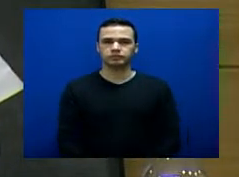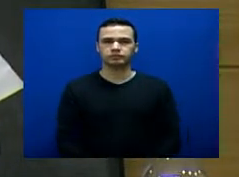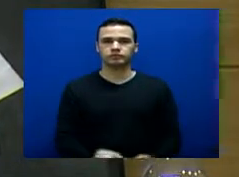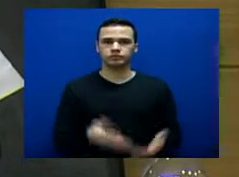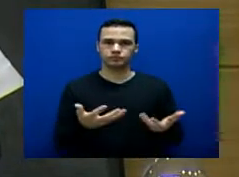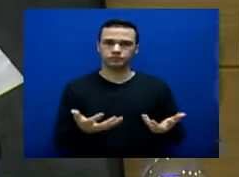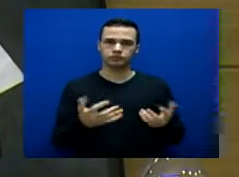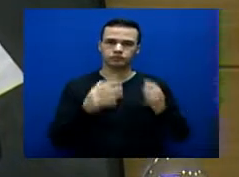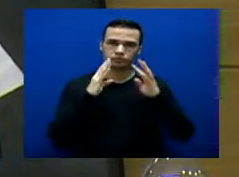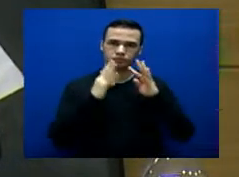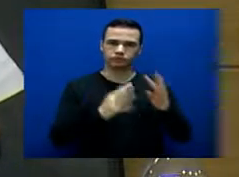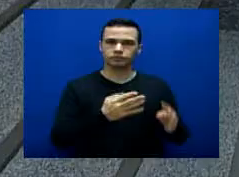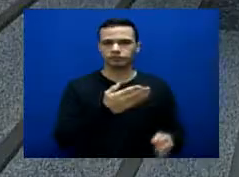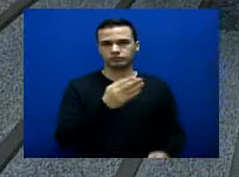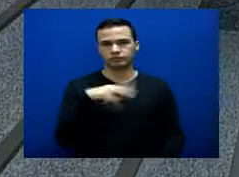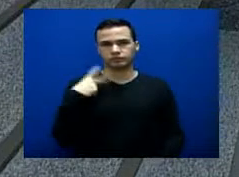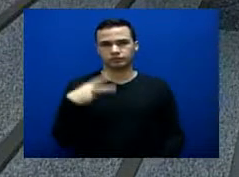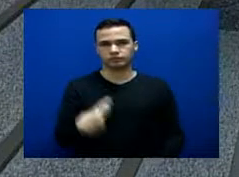ouvir.